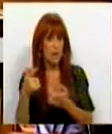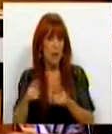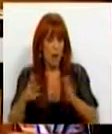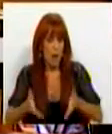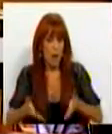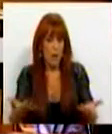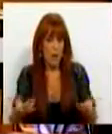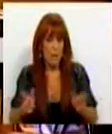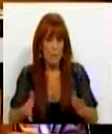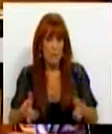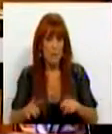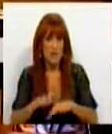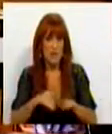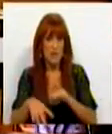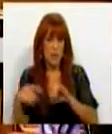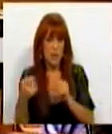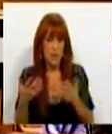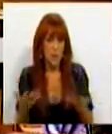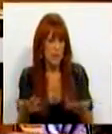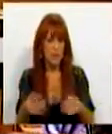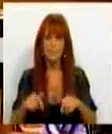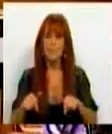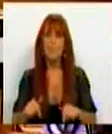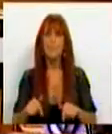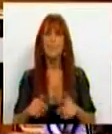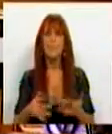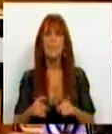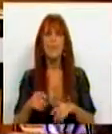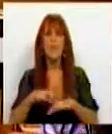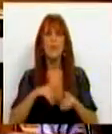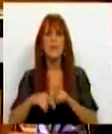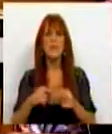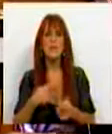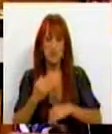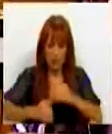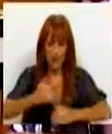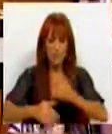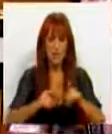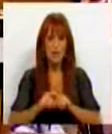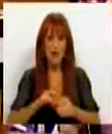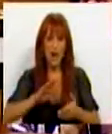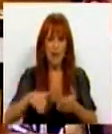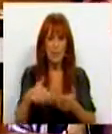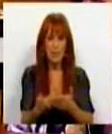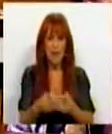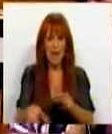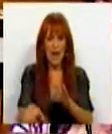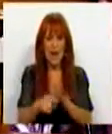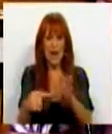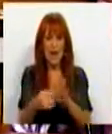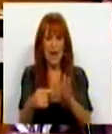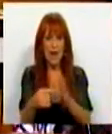não teríamos agora neste momento necessidade de estar a fazer esta discussão. Portanto, fizemos estes avanços e esta proposta de